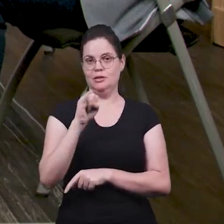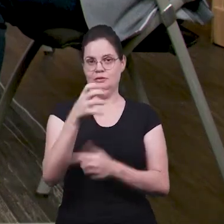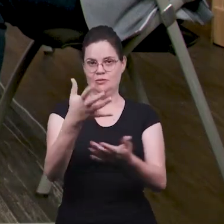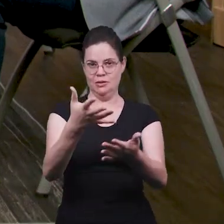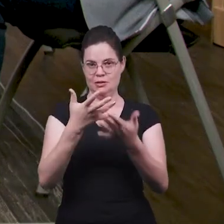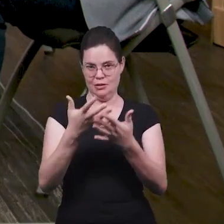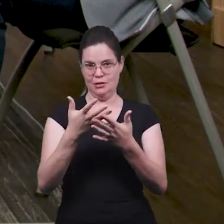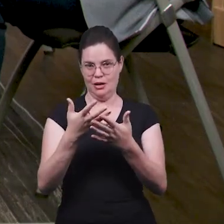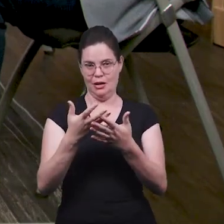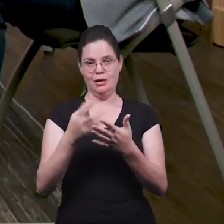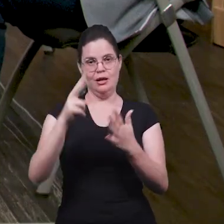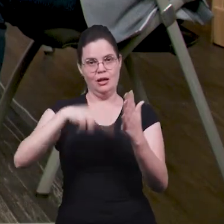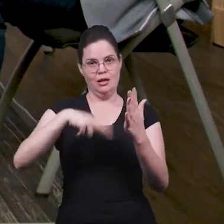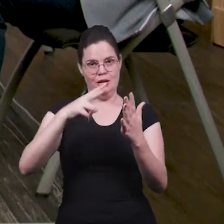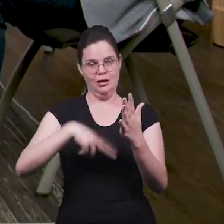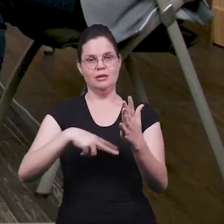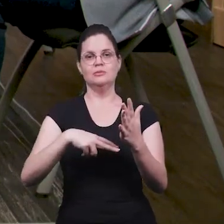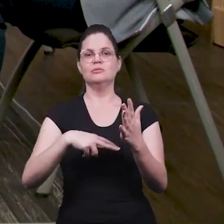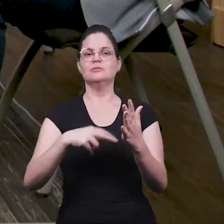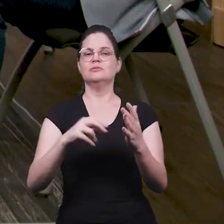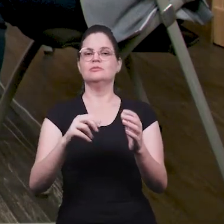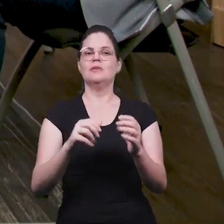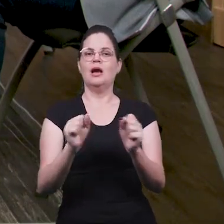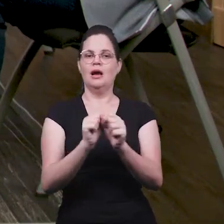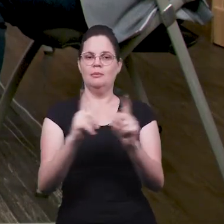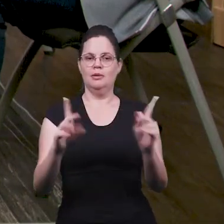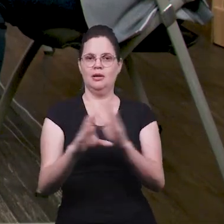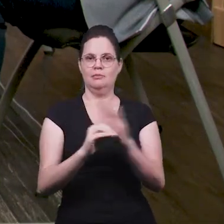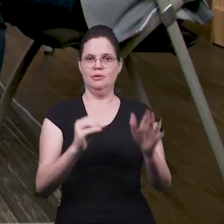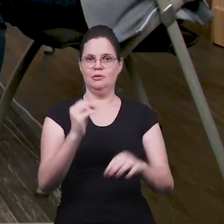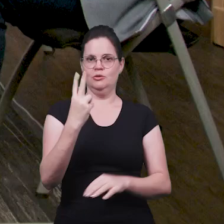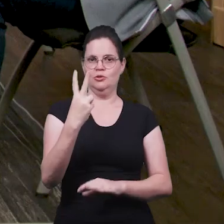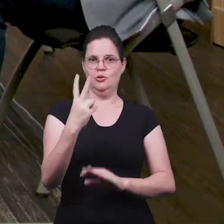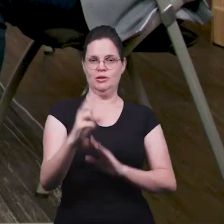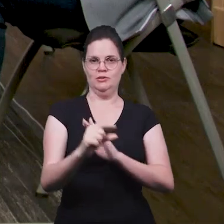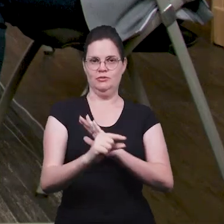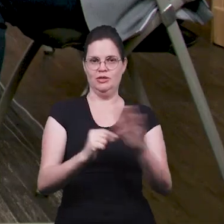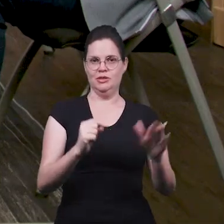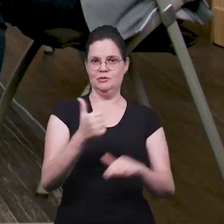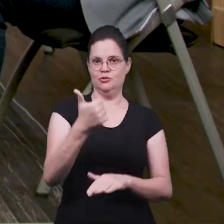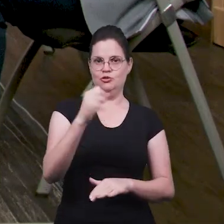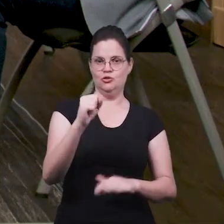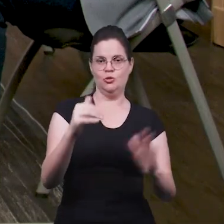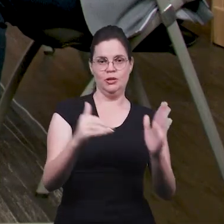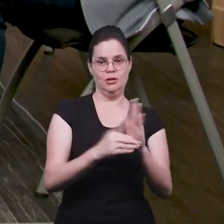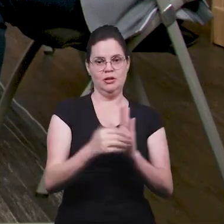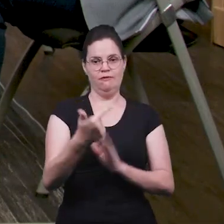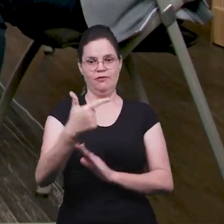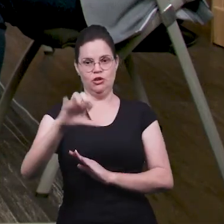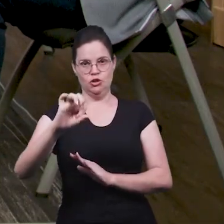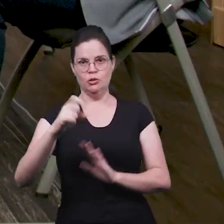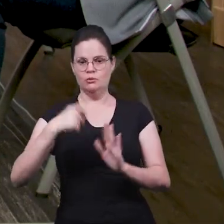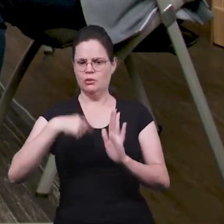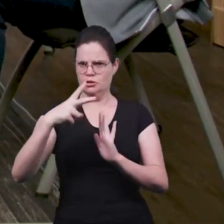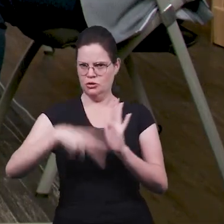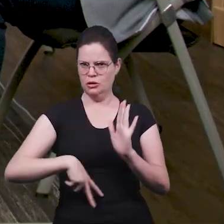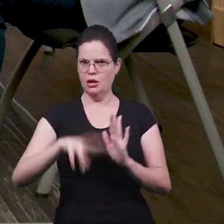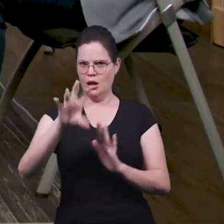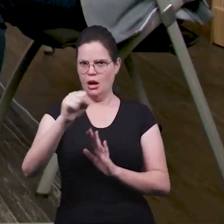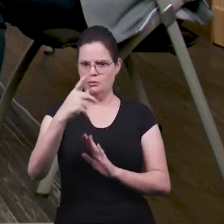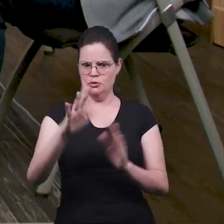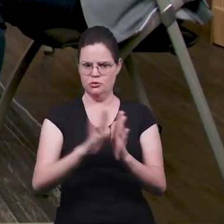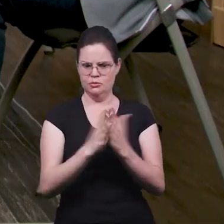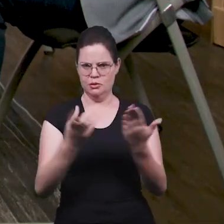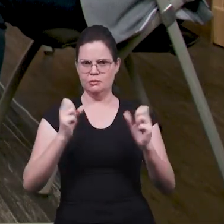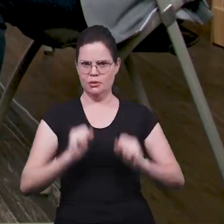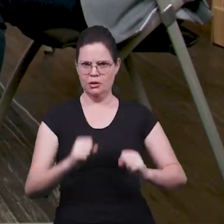acompanhar, no livro de Apocalipse, capítulo 2, versos 18 a 29, é que está a carta escrita à igreja de Tiatira. Você pode abrir